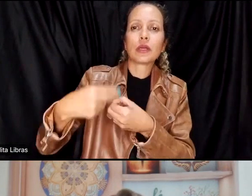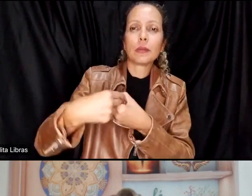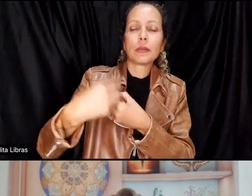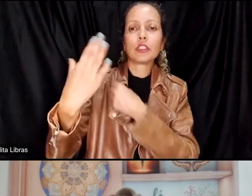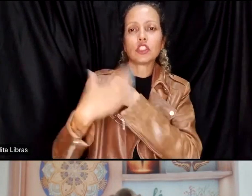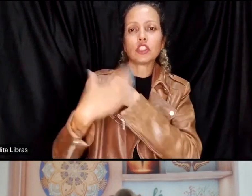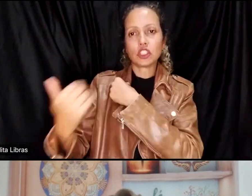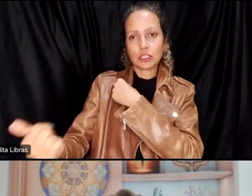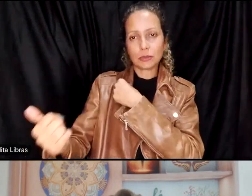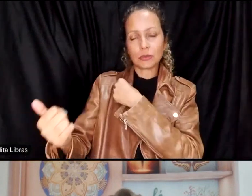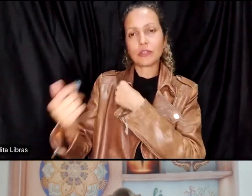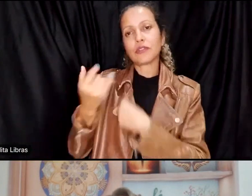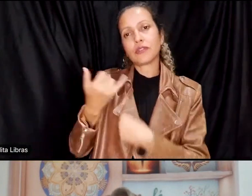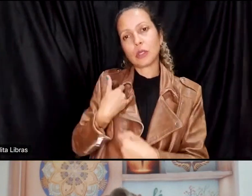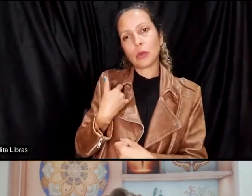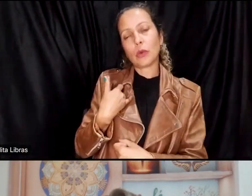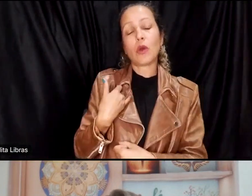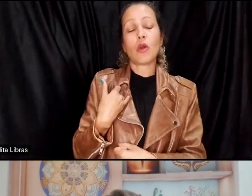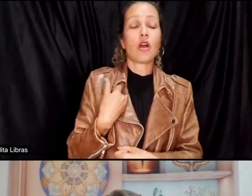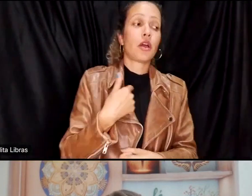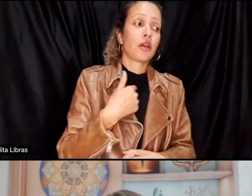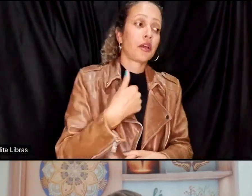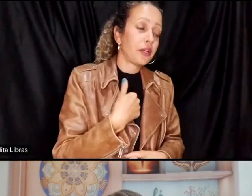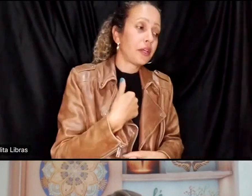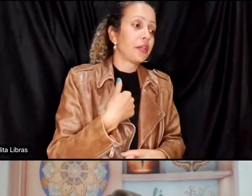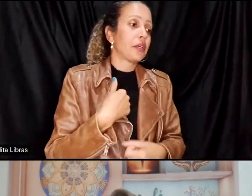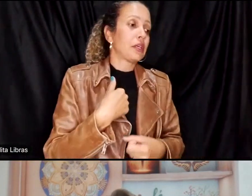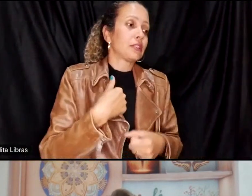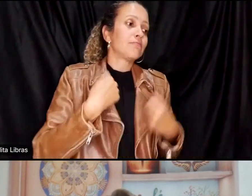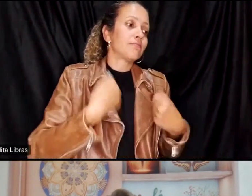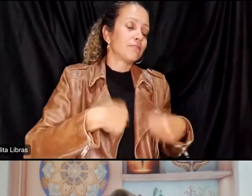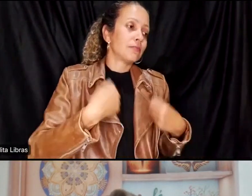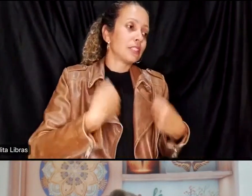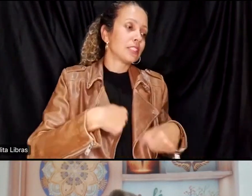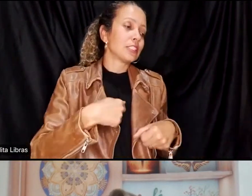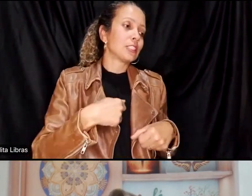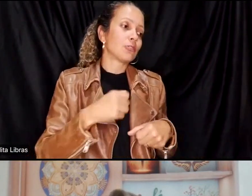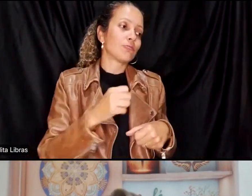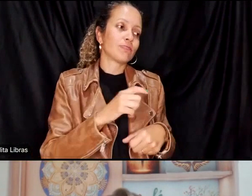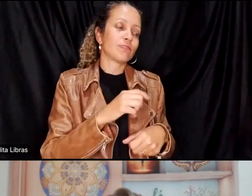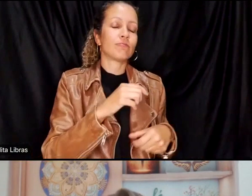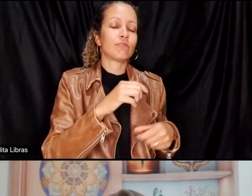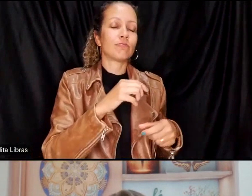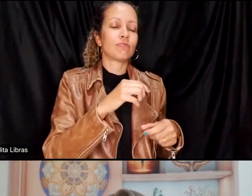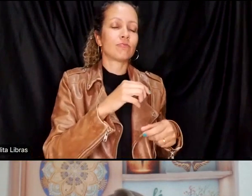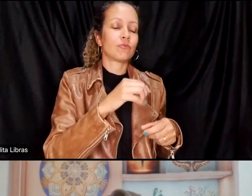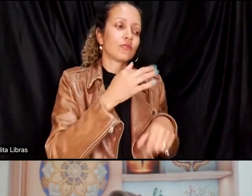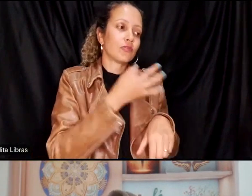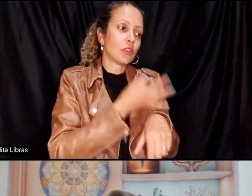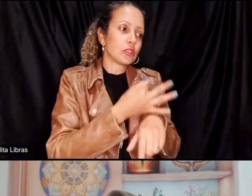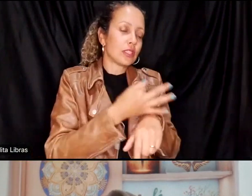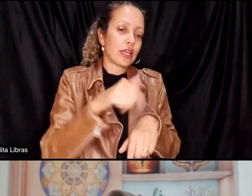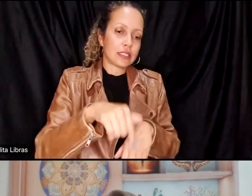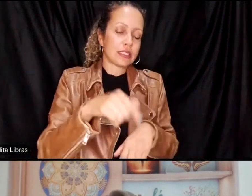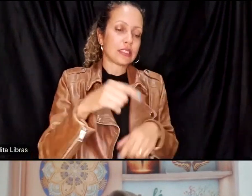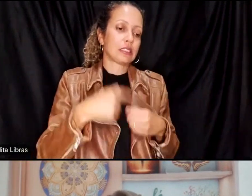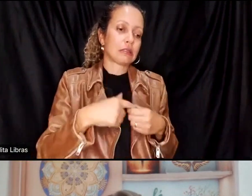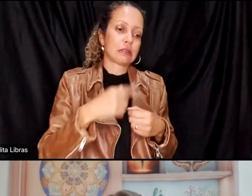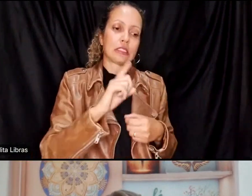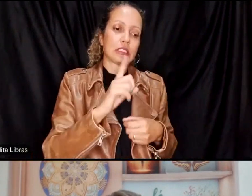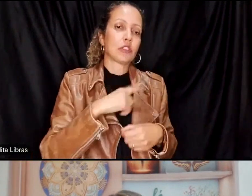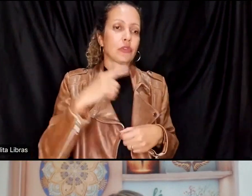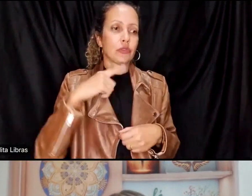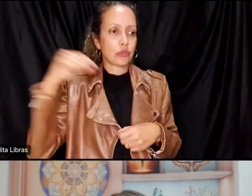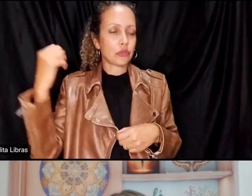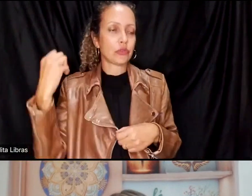e vai vir a professora Gladys Perlin, que é uma doutora, a primeira doutora surda